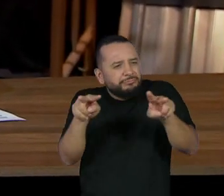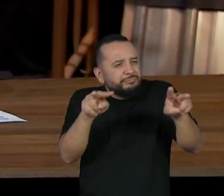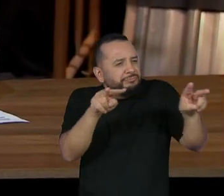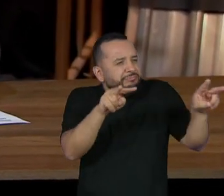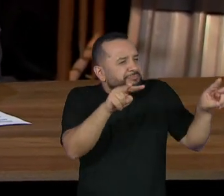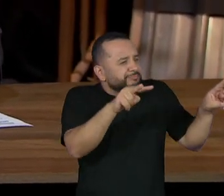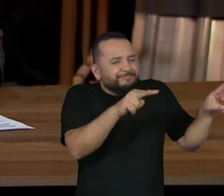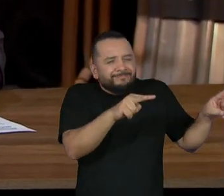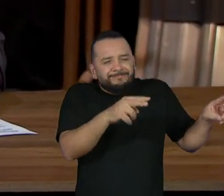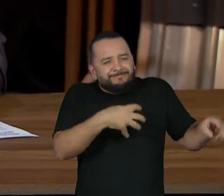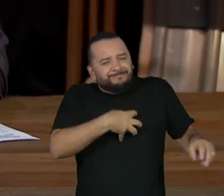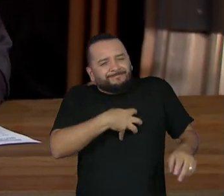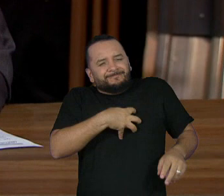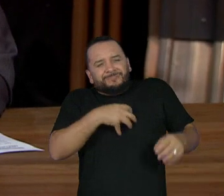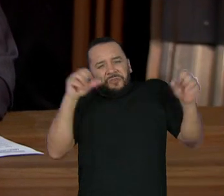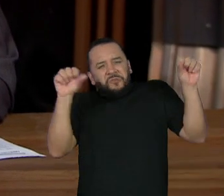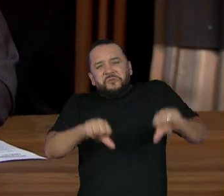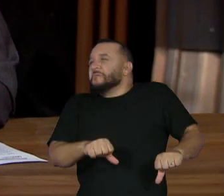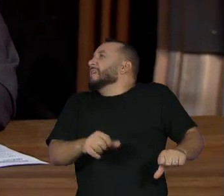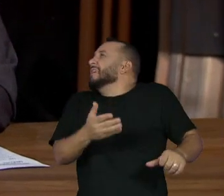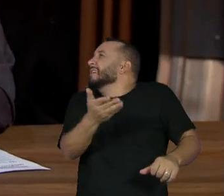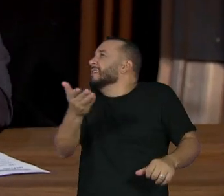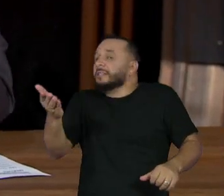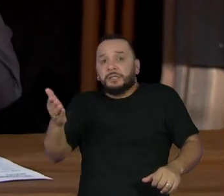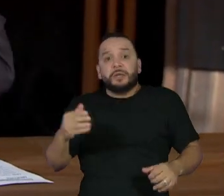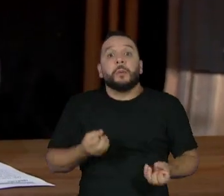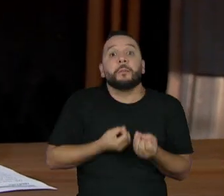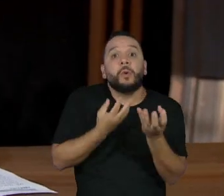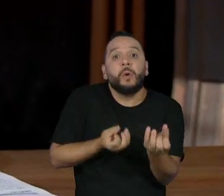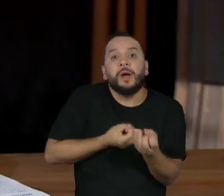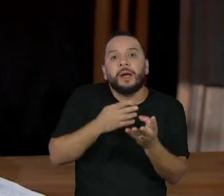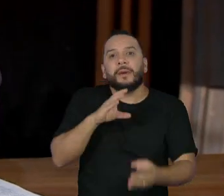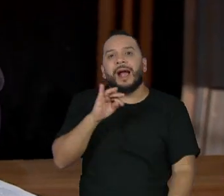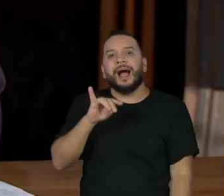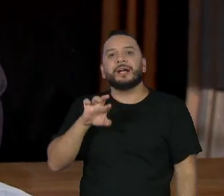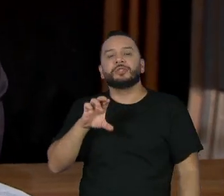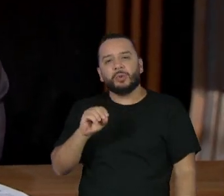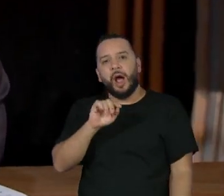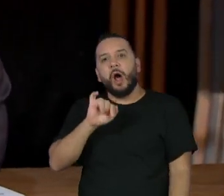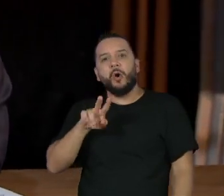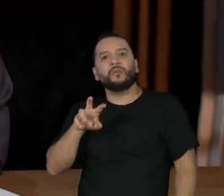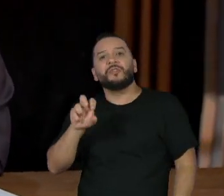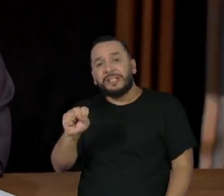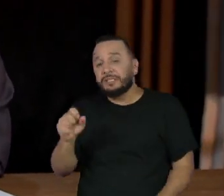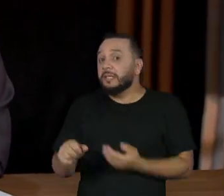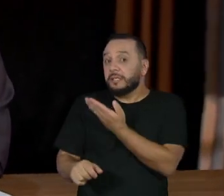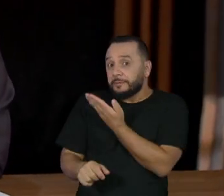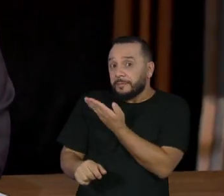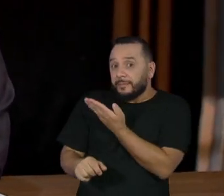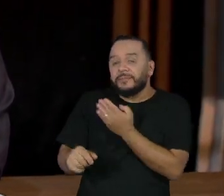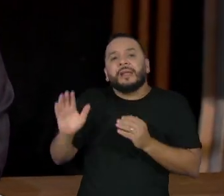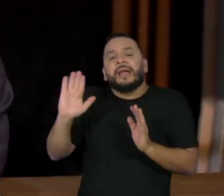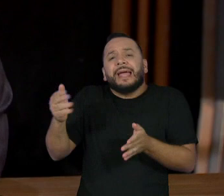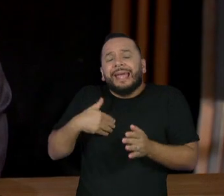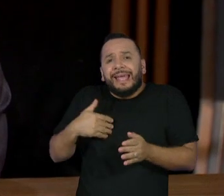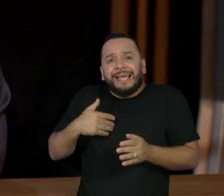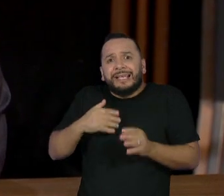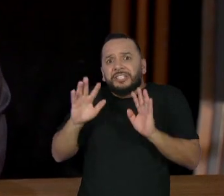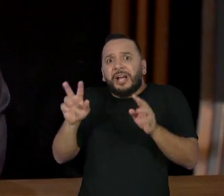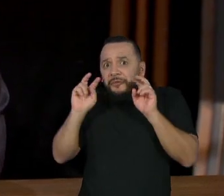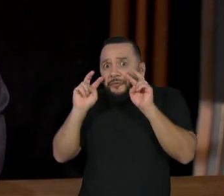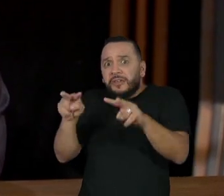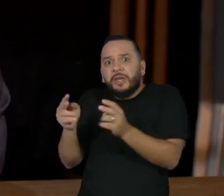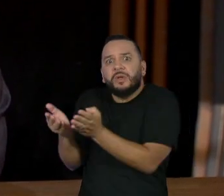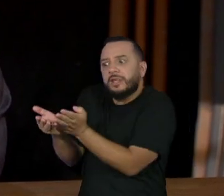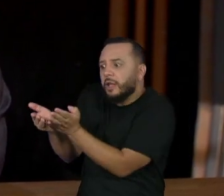Castro Alves, escrito no século XIX, se espanta com o terror nos navios que operavam no tráfico de escravos da África